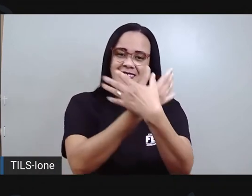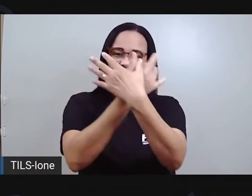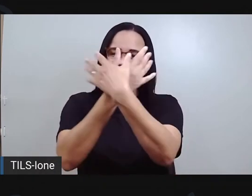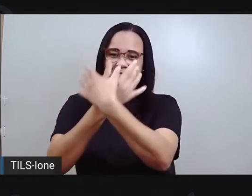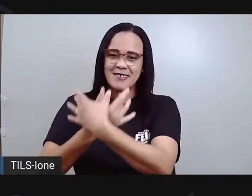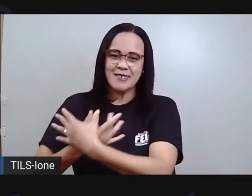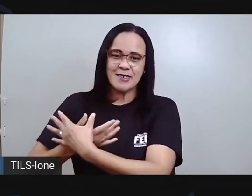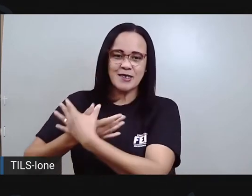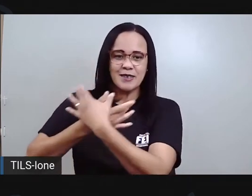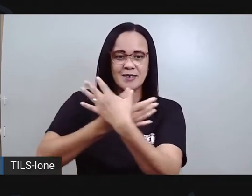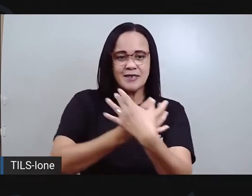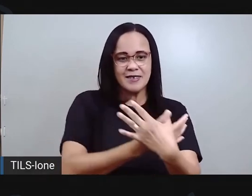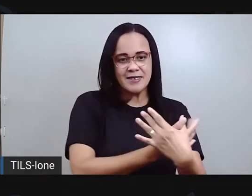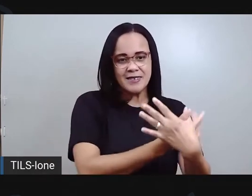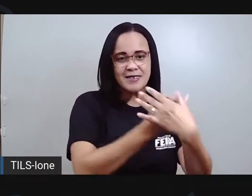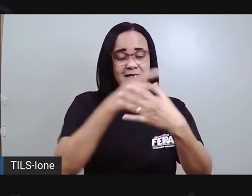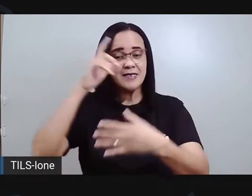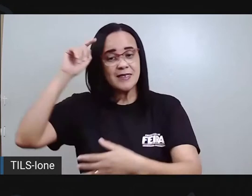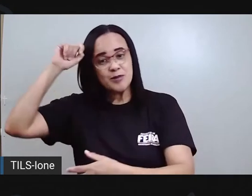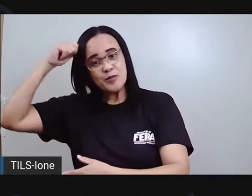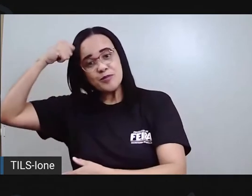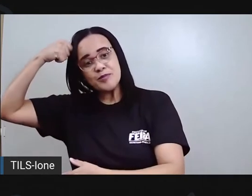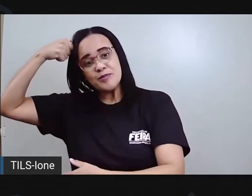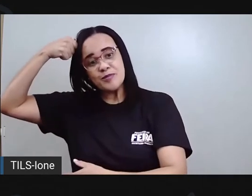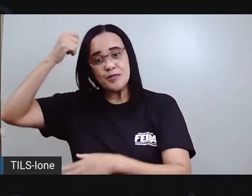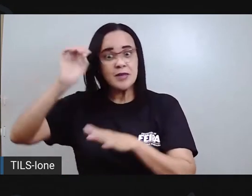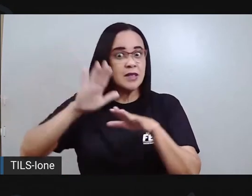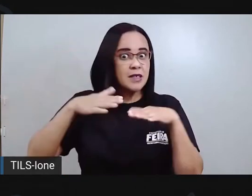bonitinhas. E as pretas então,